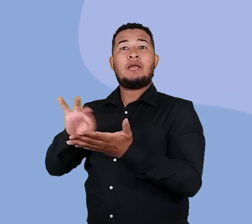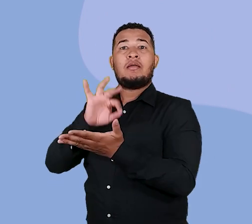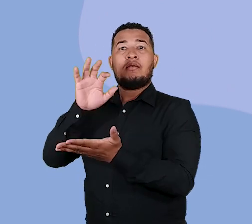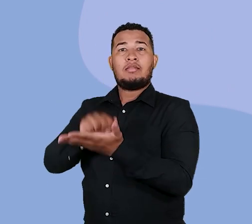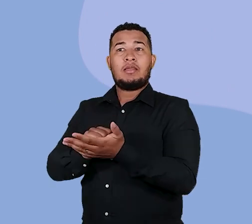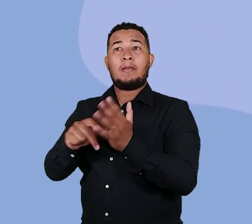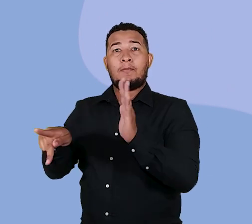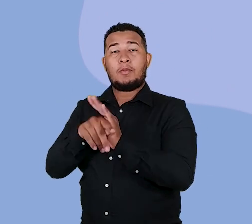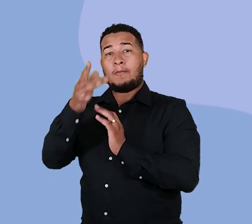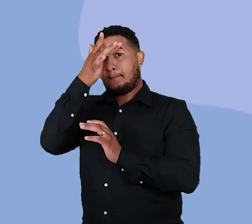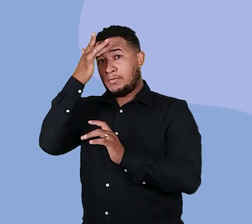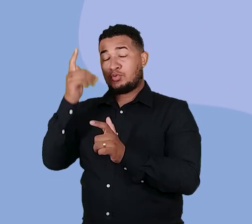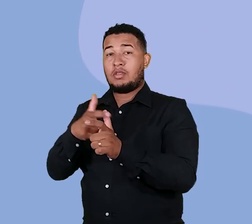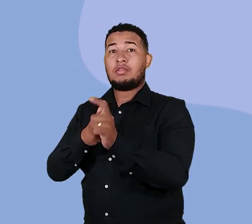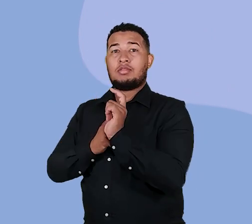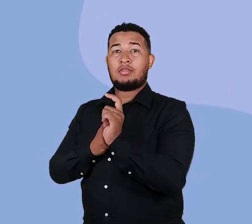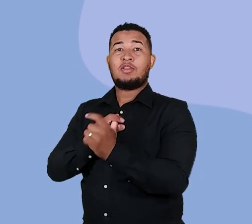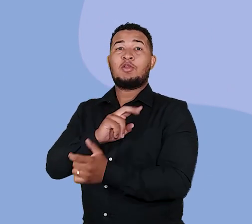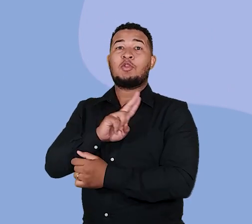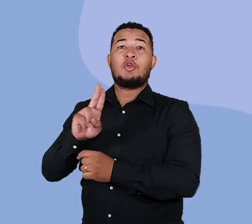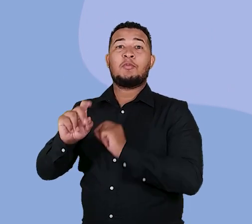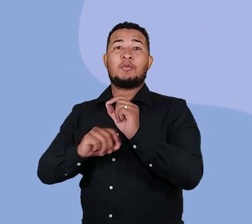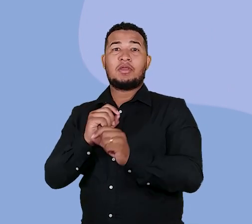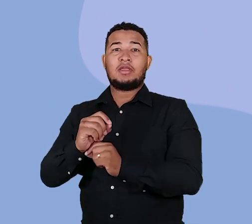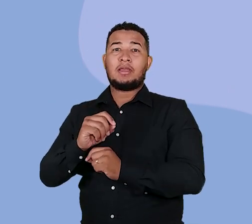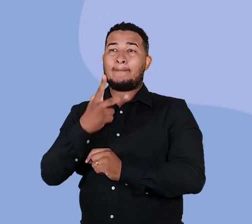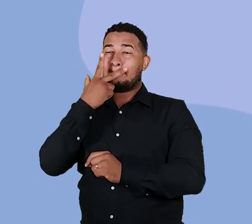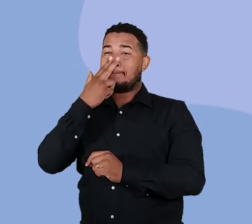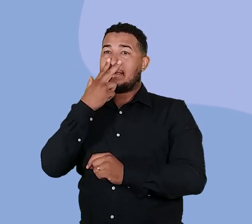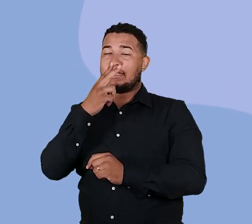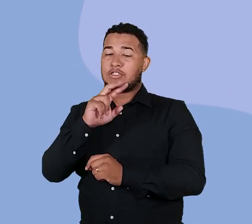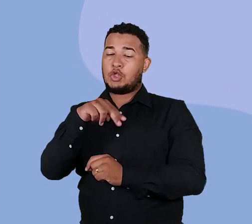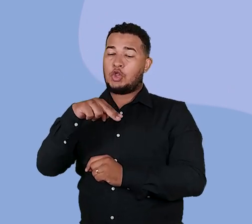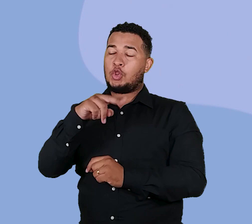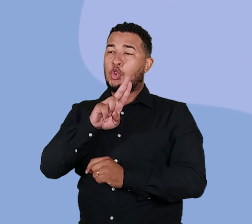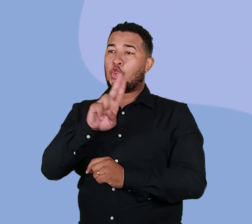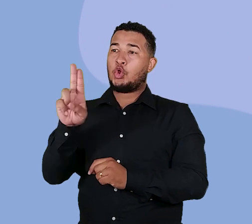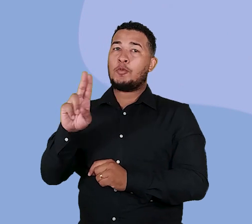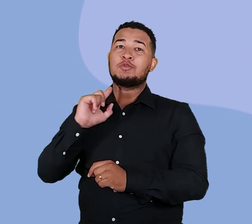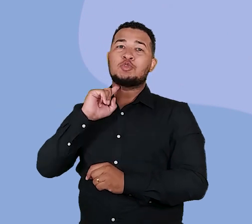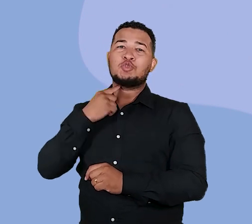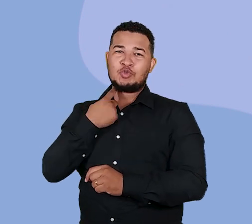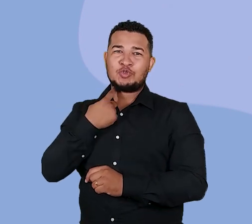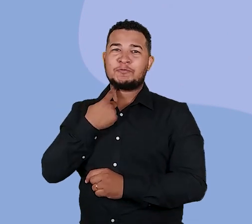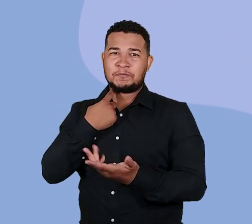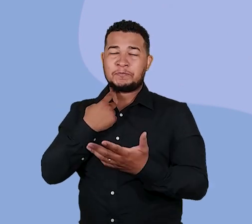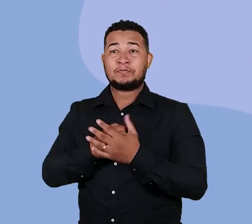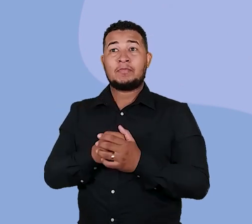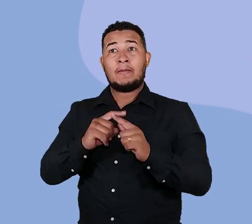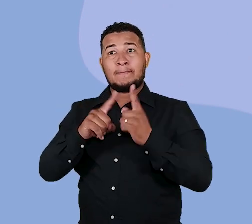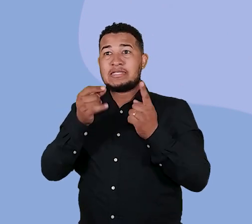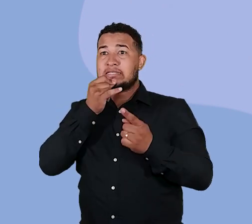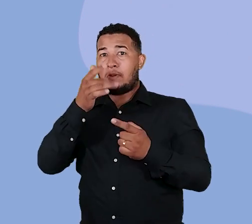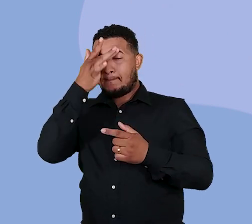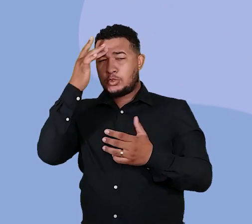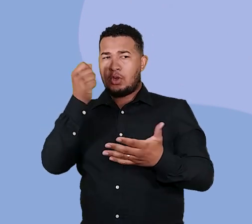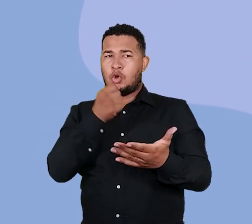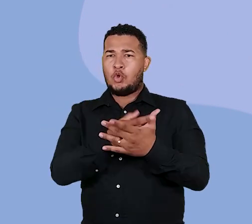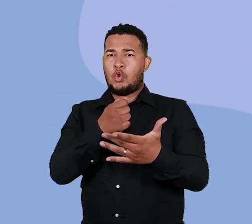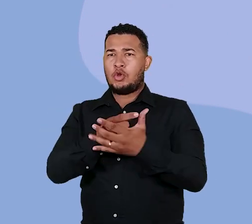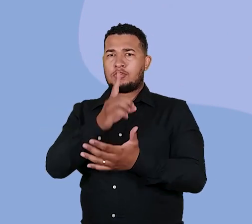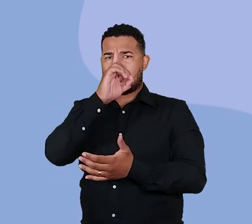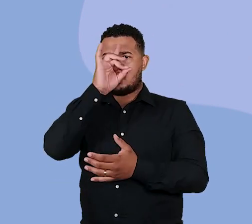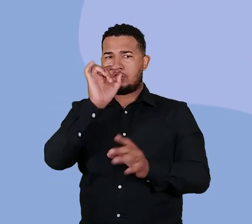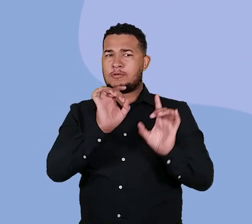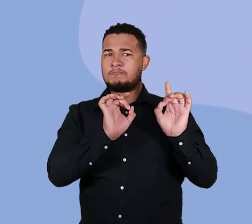cadastro de pessoas devedoras. É o chamado nome sujo. Mas pessoas que pagam contas em